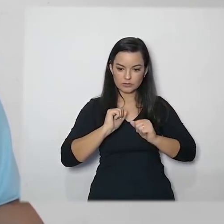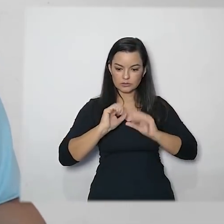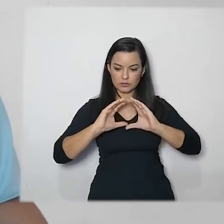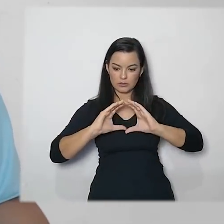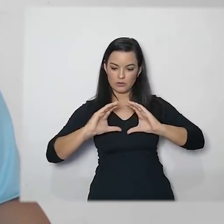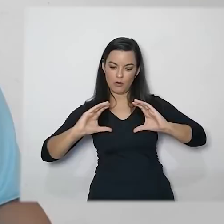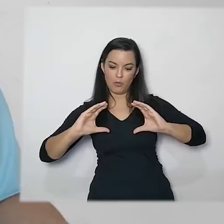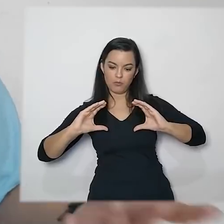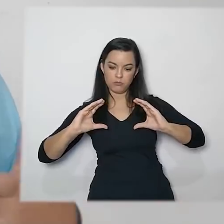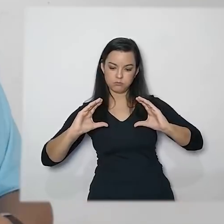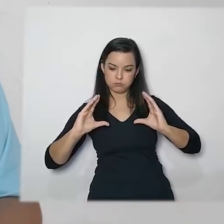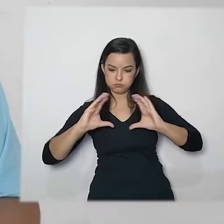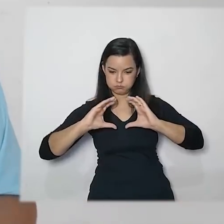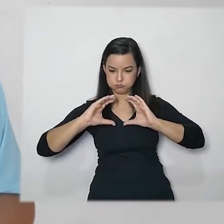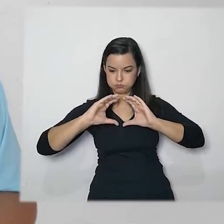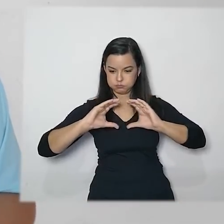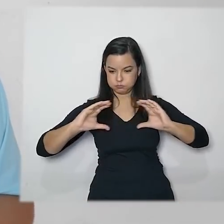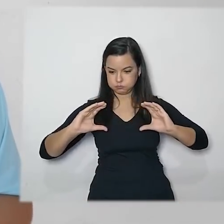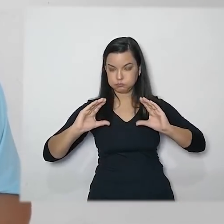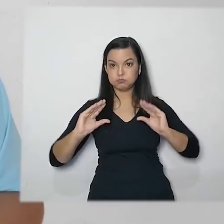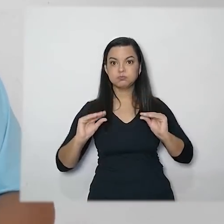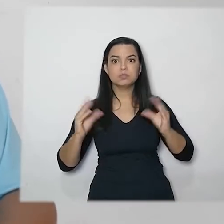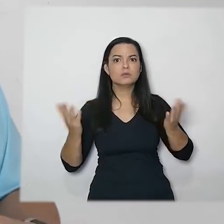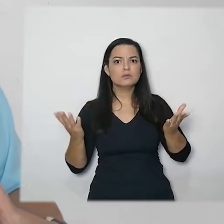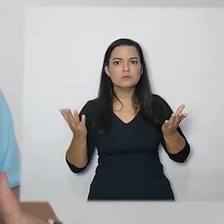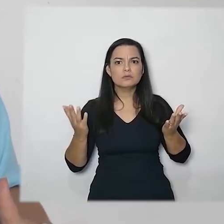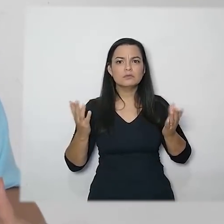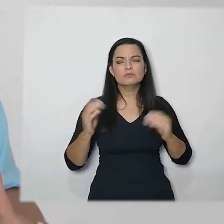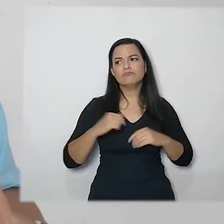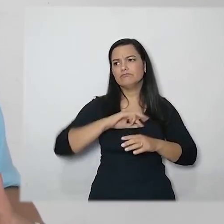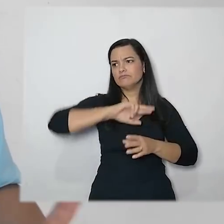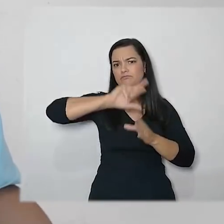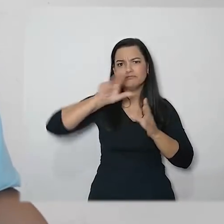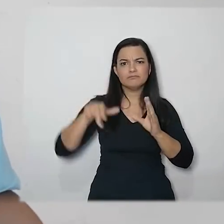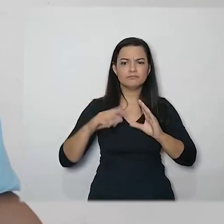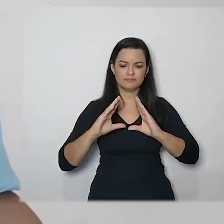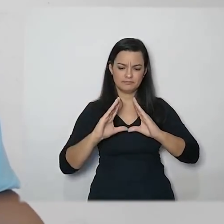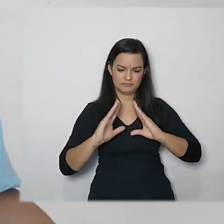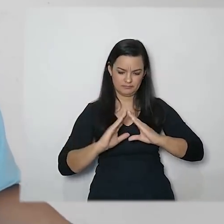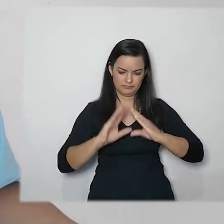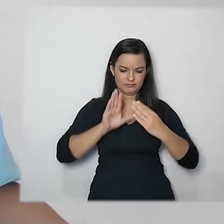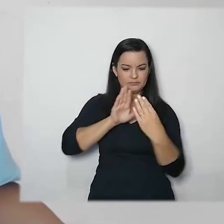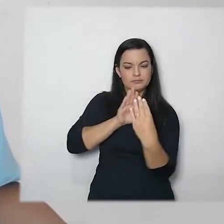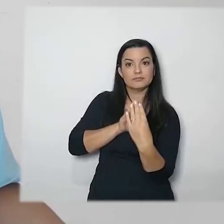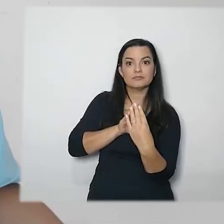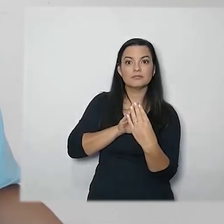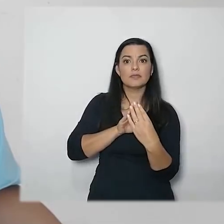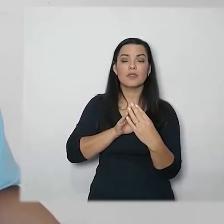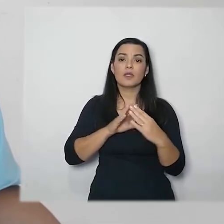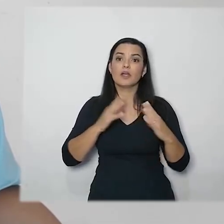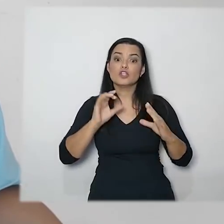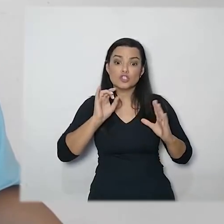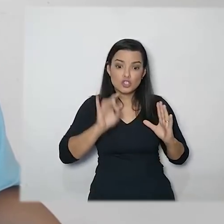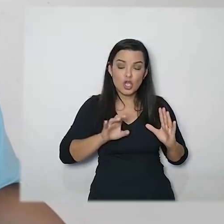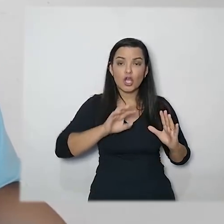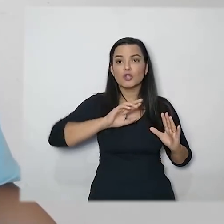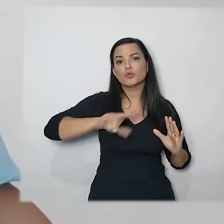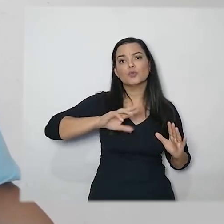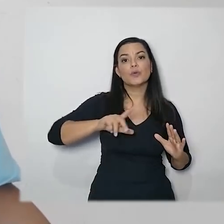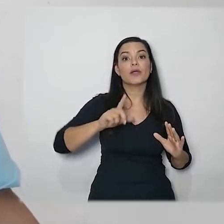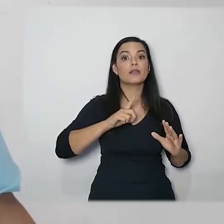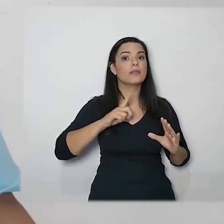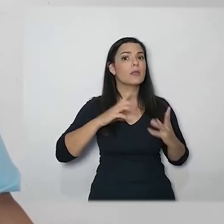só isso. Nós temos muitas formas à nossa volta que são formas irregulares